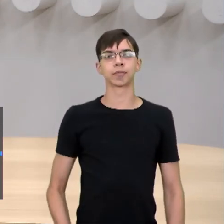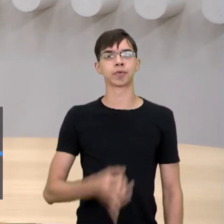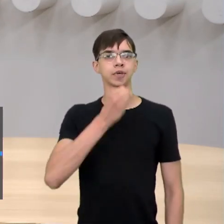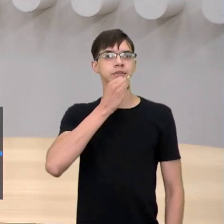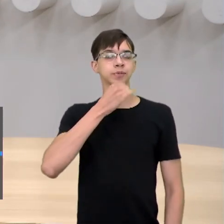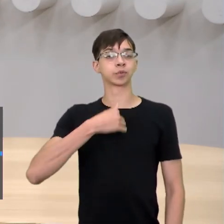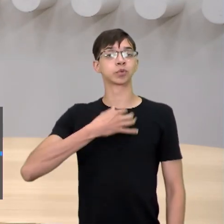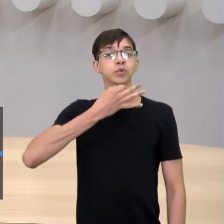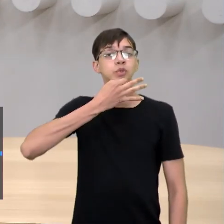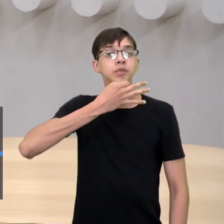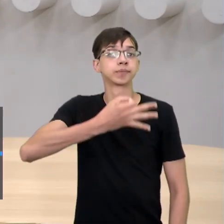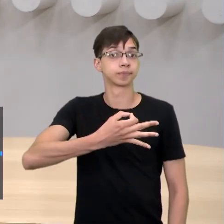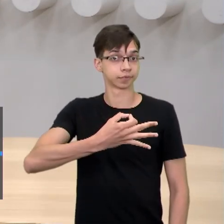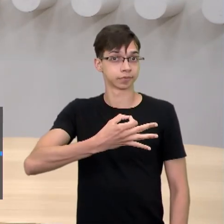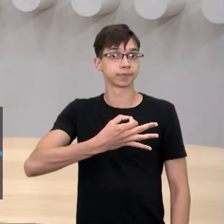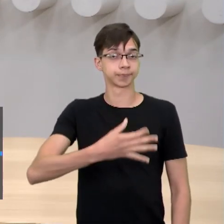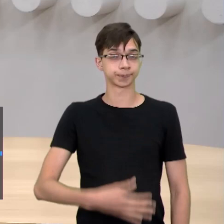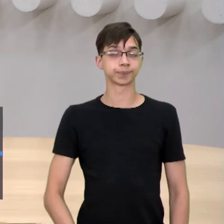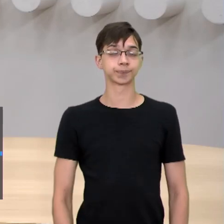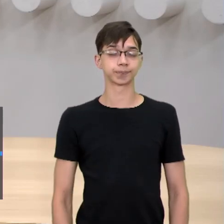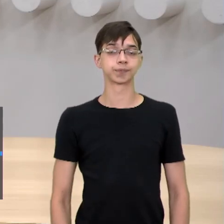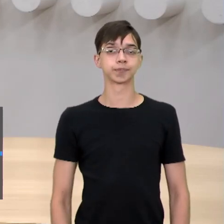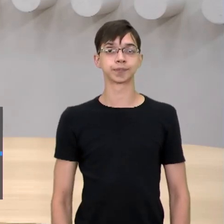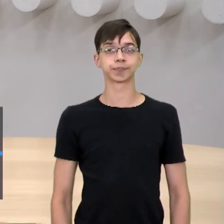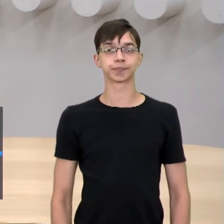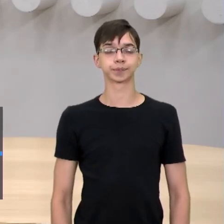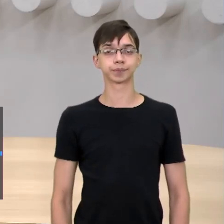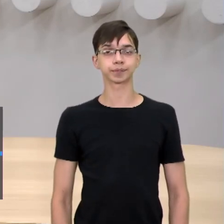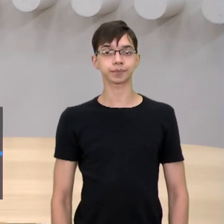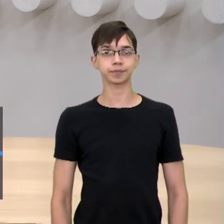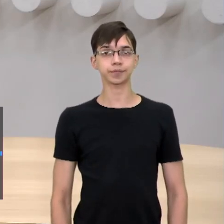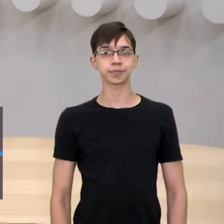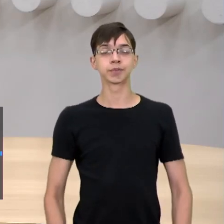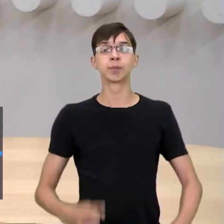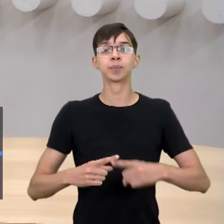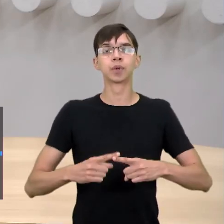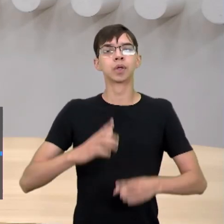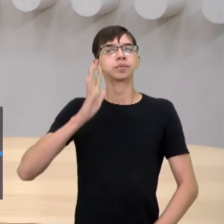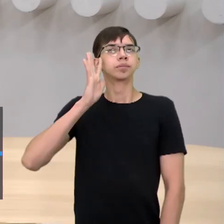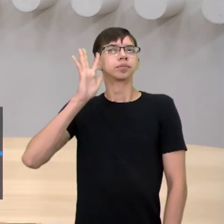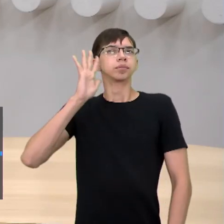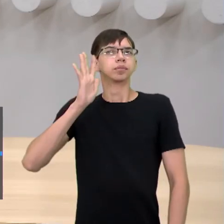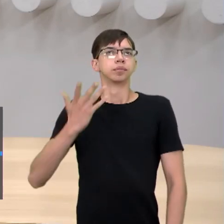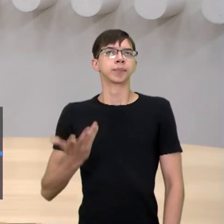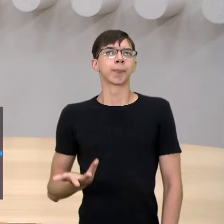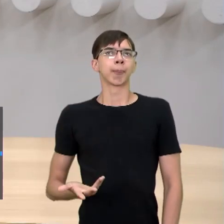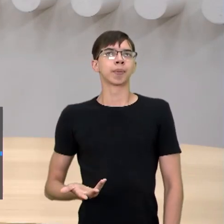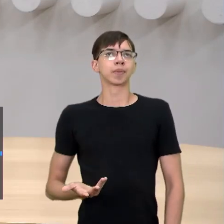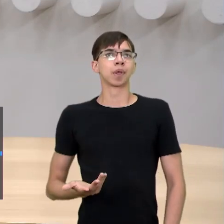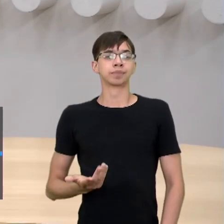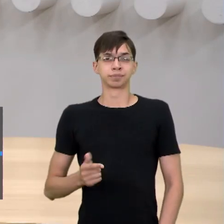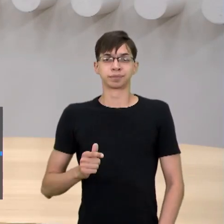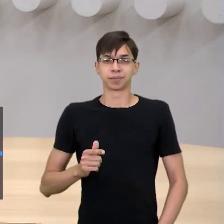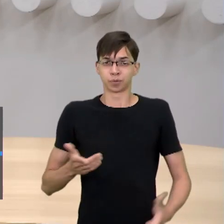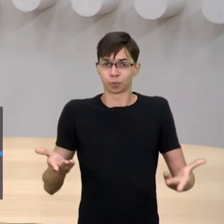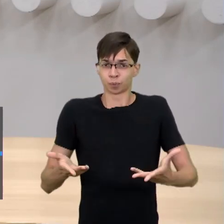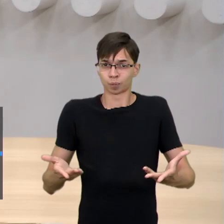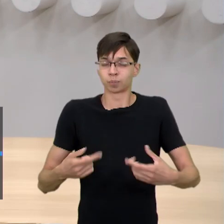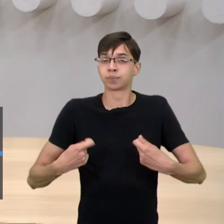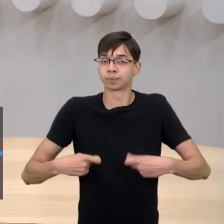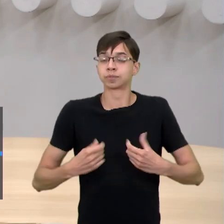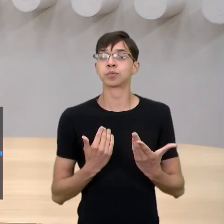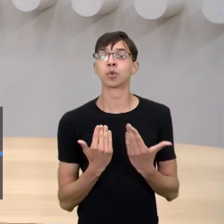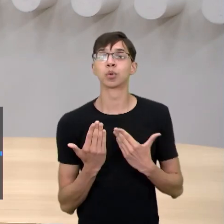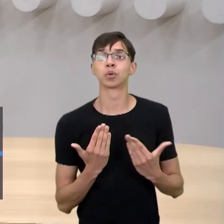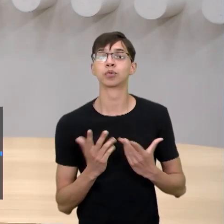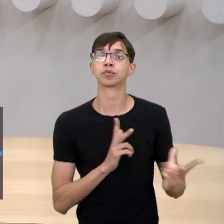vista, tá? Porque a ideia, pelo menos aqui, é que a gente tenha essa conversa, né? Então, quando identidade